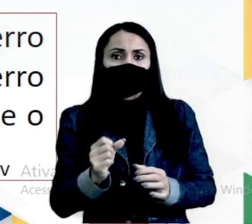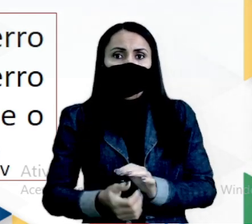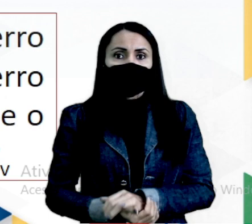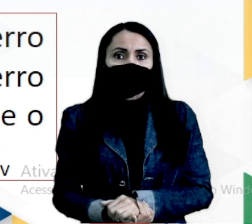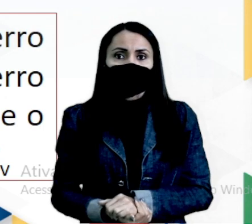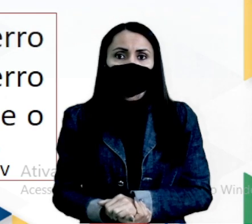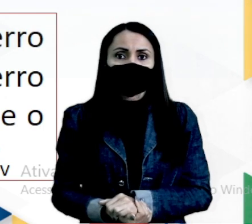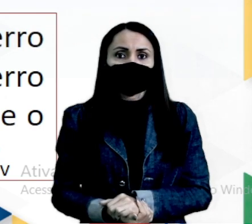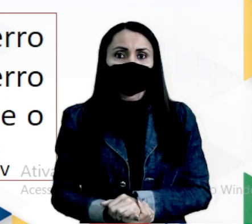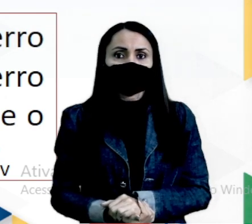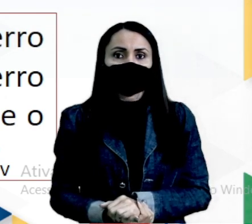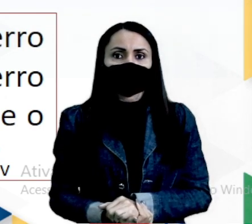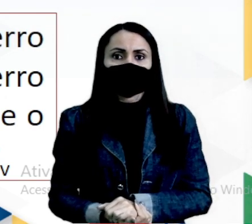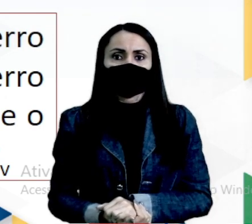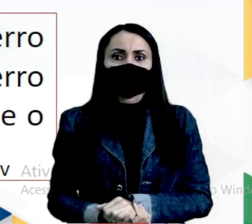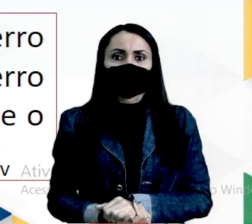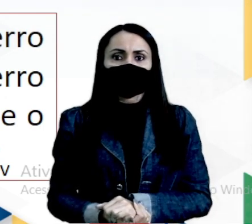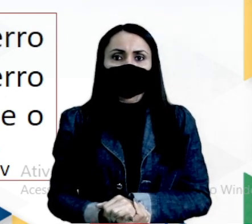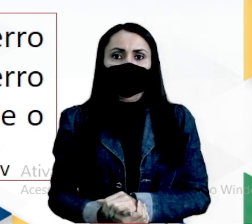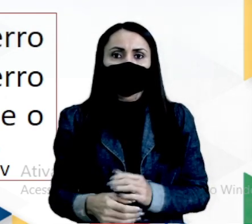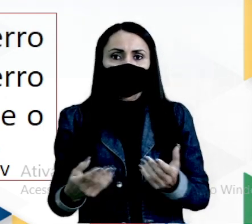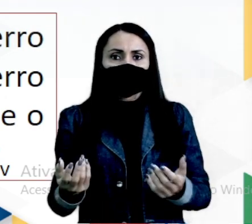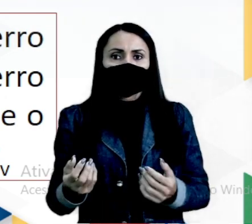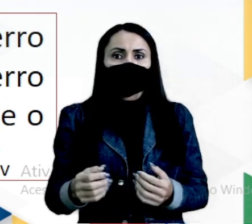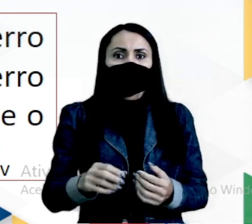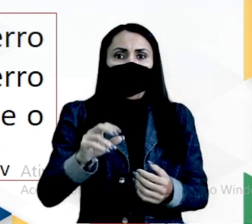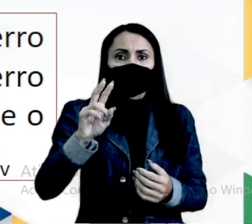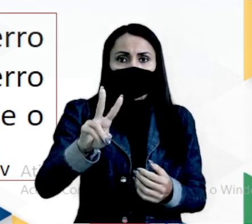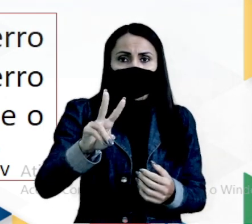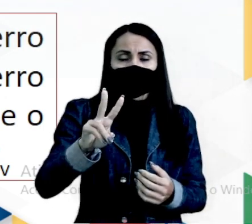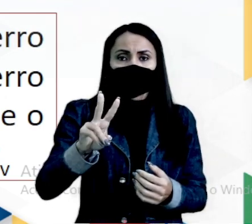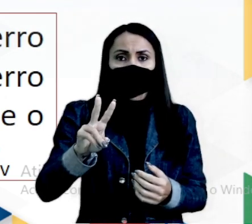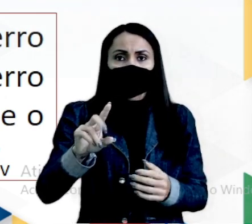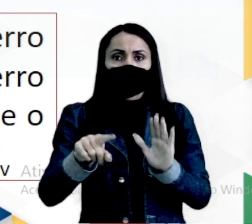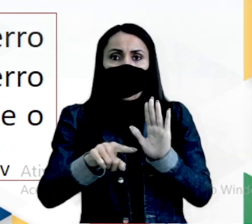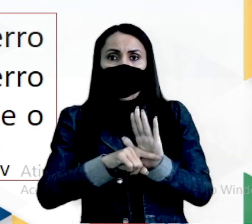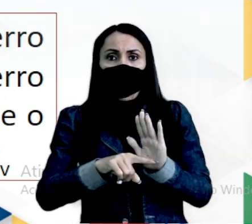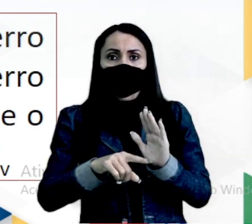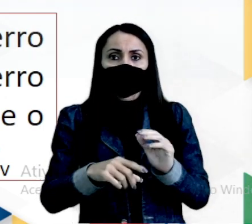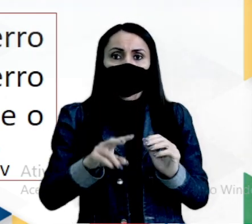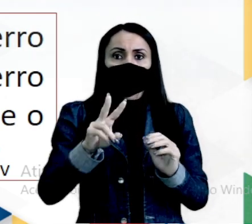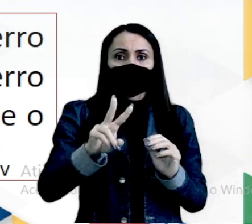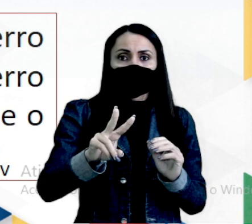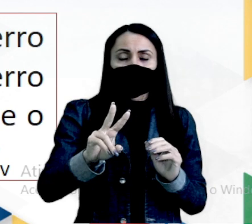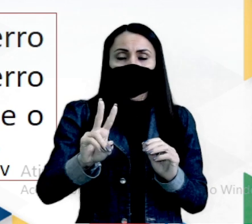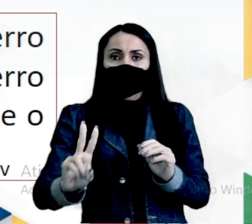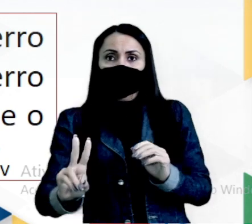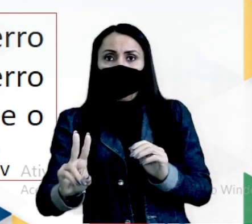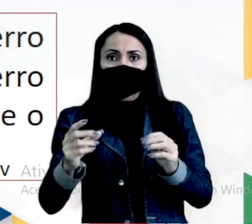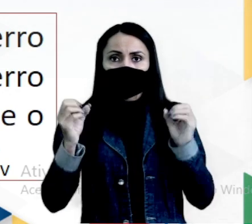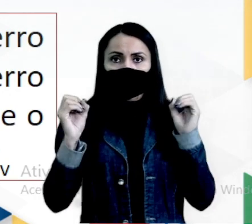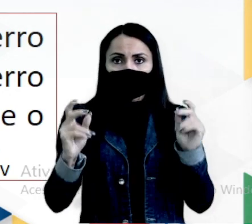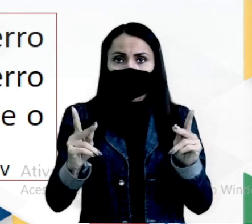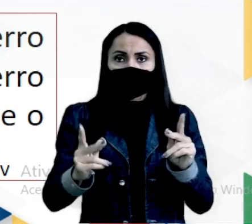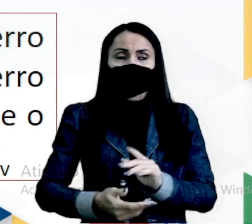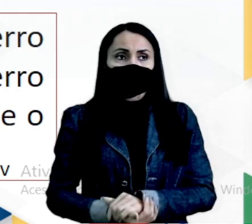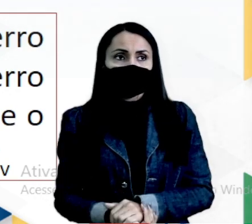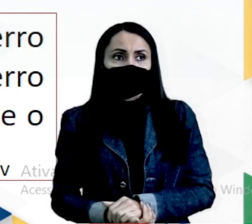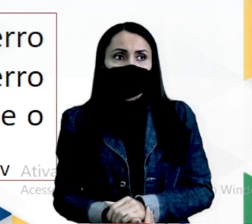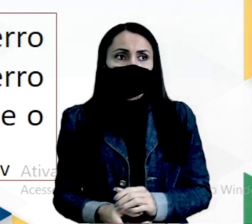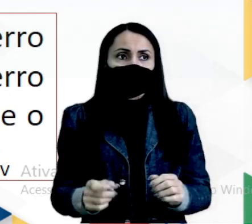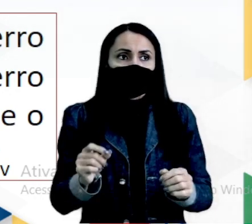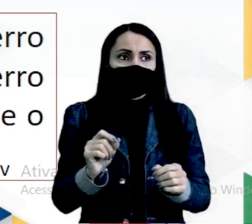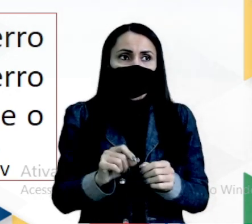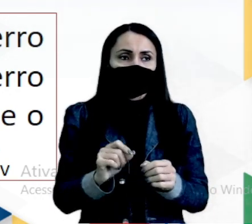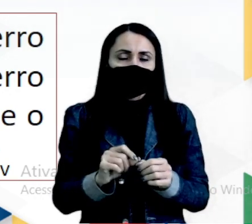ó. E é igual a V vezão menos V vezinho, tá vendo? É só fazer um